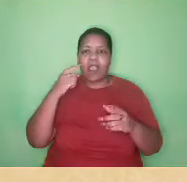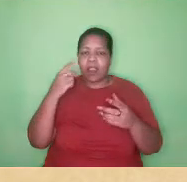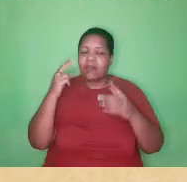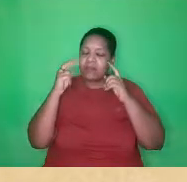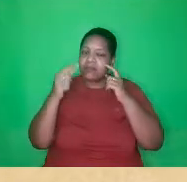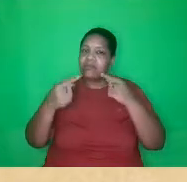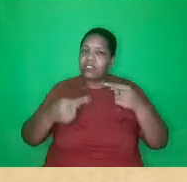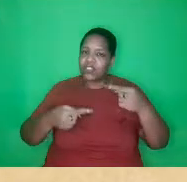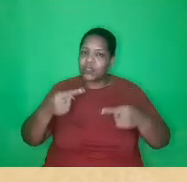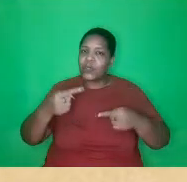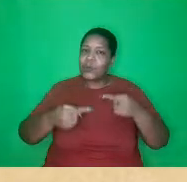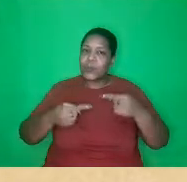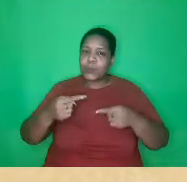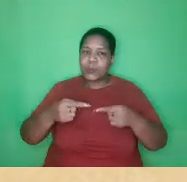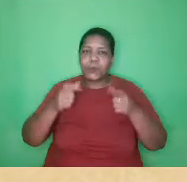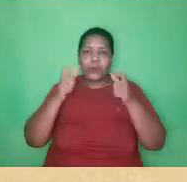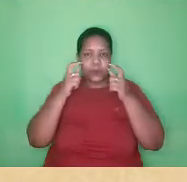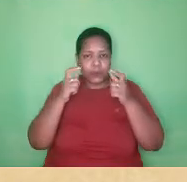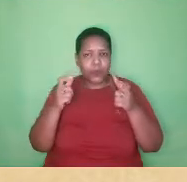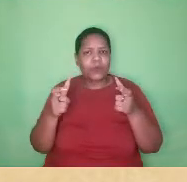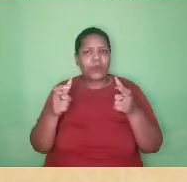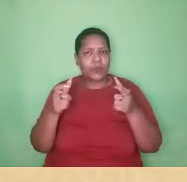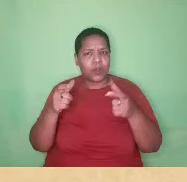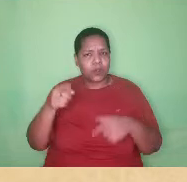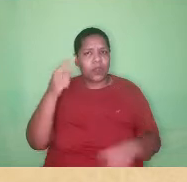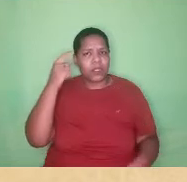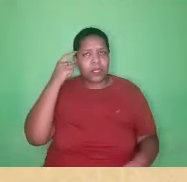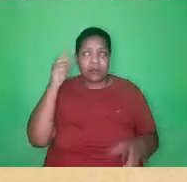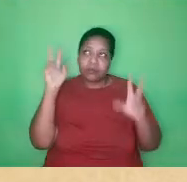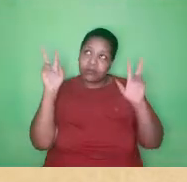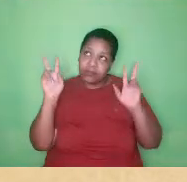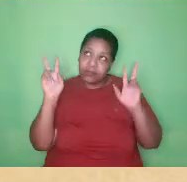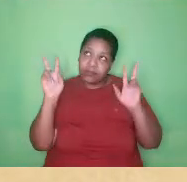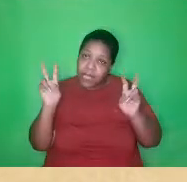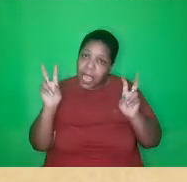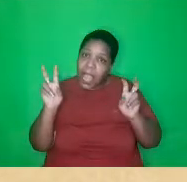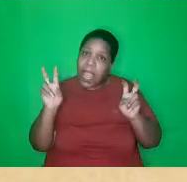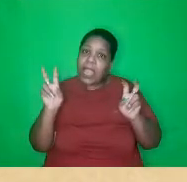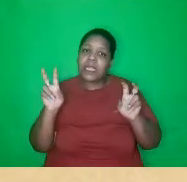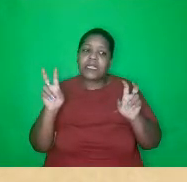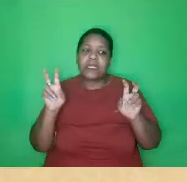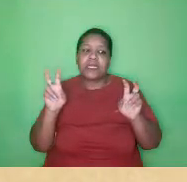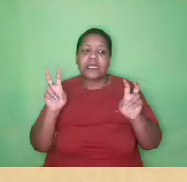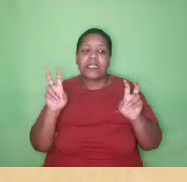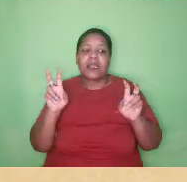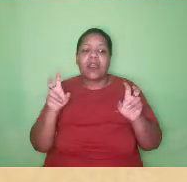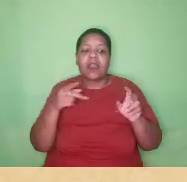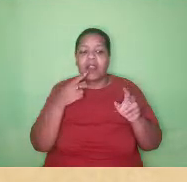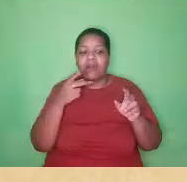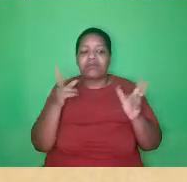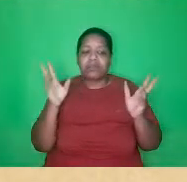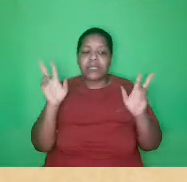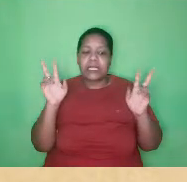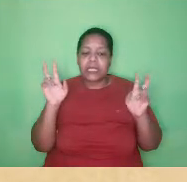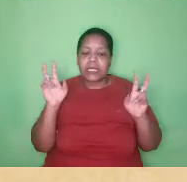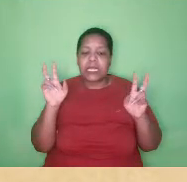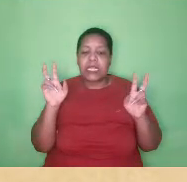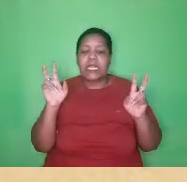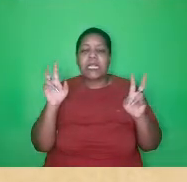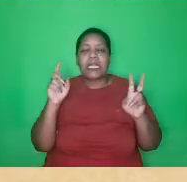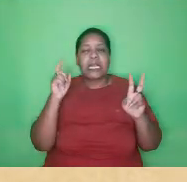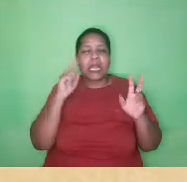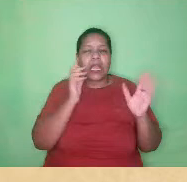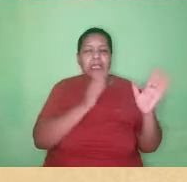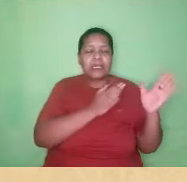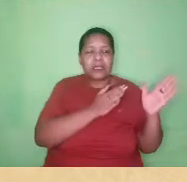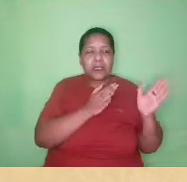aí. Vocês podem colocar mentalmente aspas, ou pode colocar itálico nessas palavras, né? Espaços e tempos. O